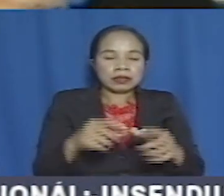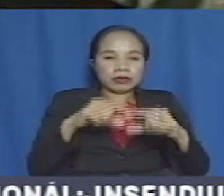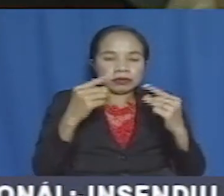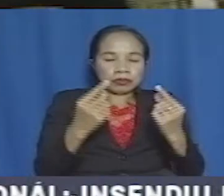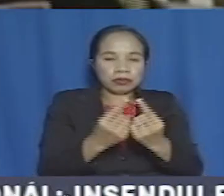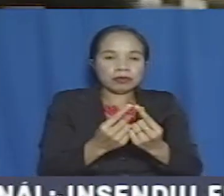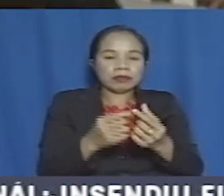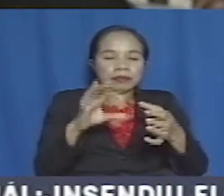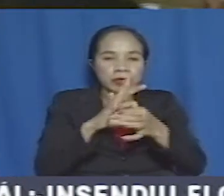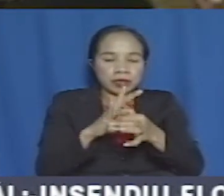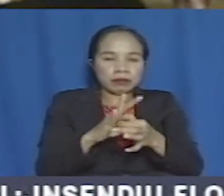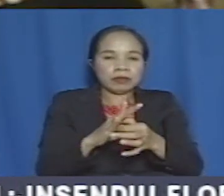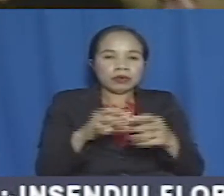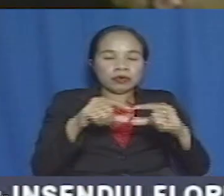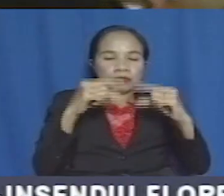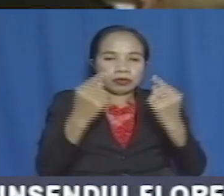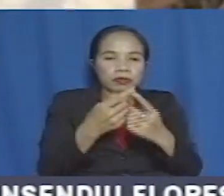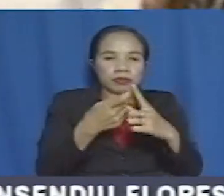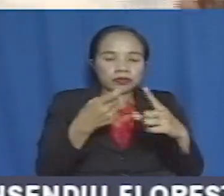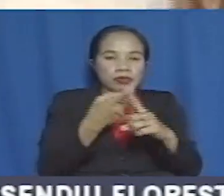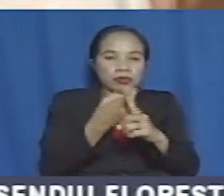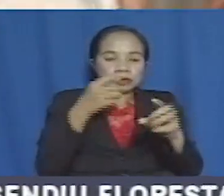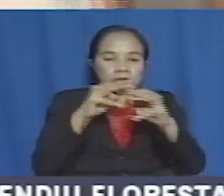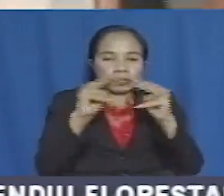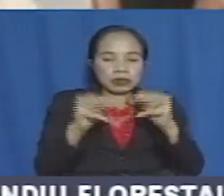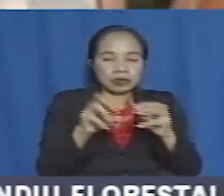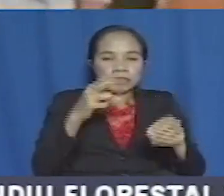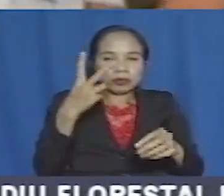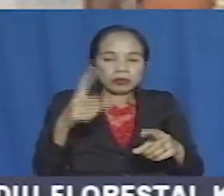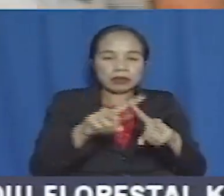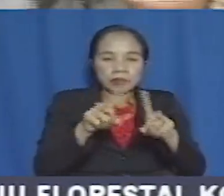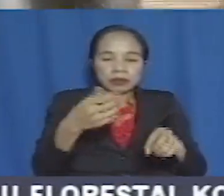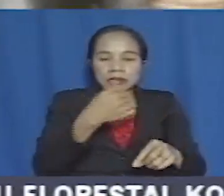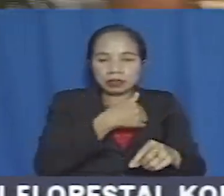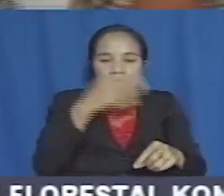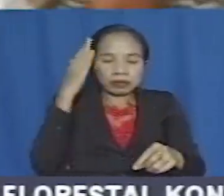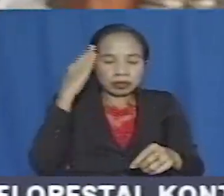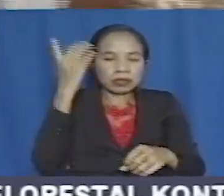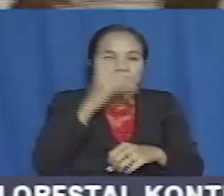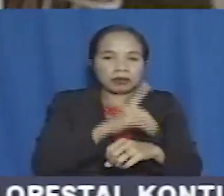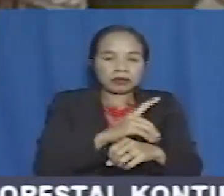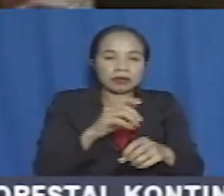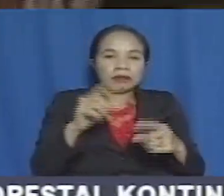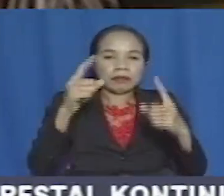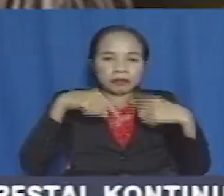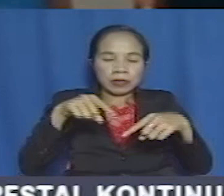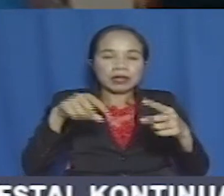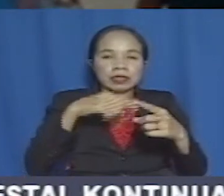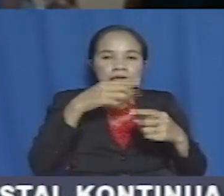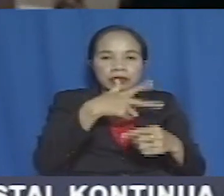organização arte marciais ne Maihusi, município Sanulores em Rua, na cidade de Hatene, Loron deslocação para